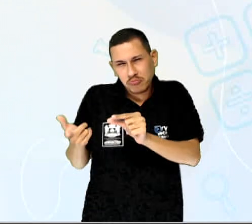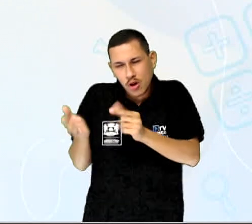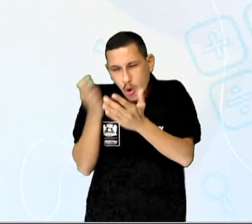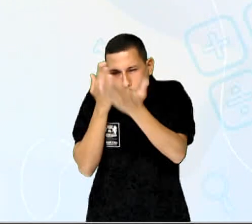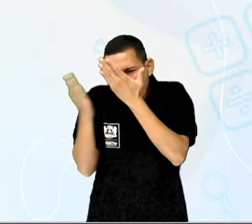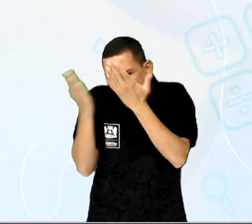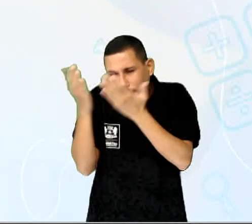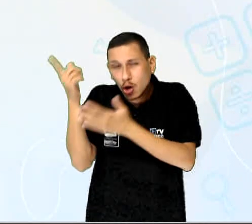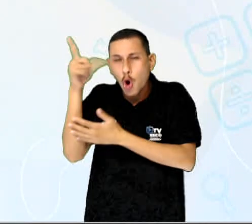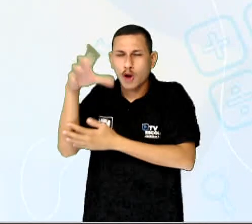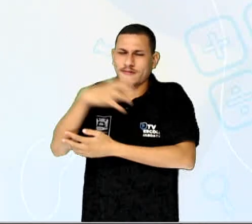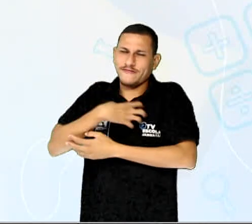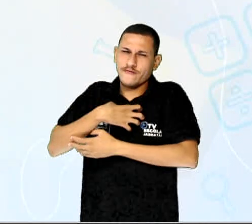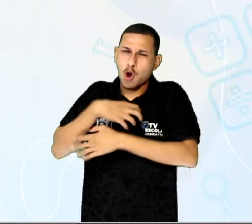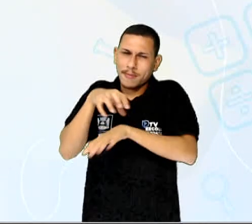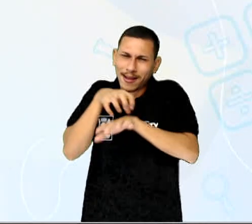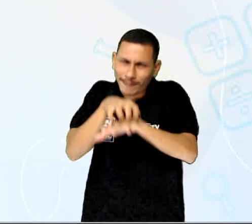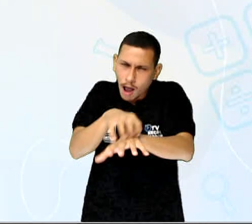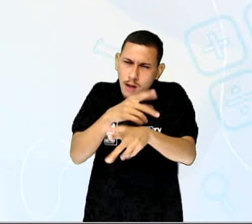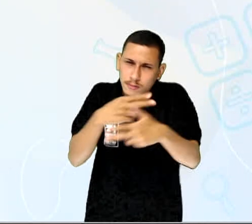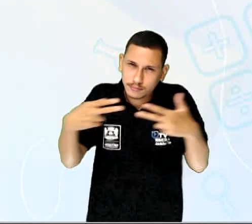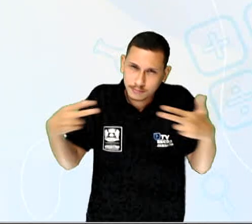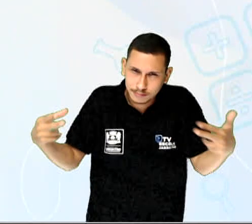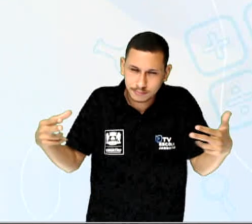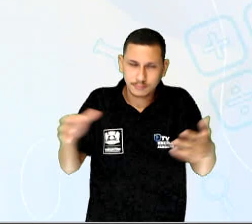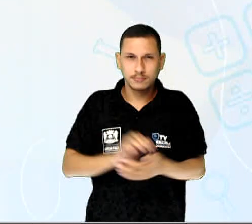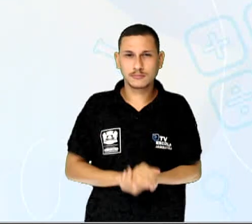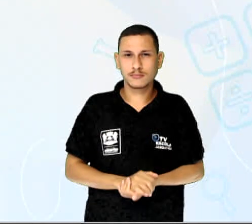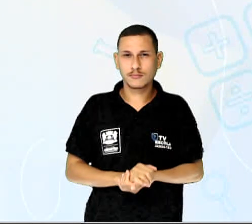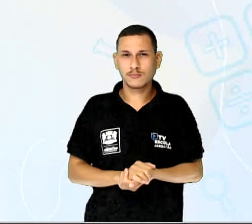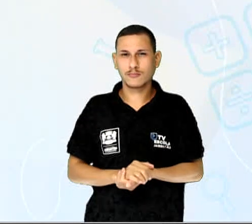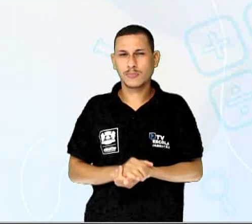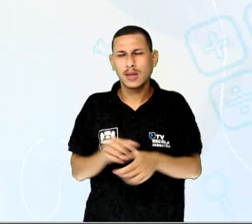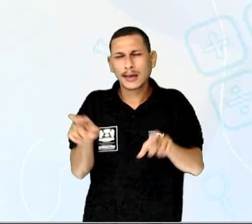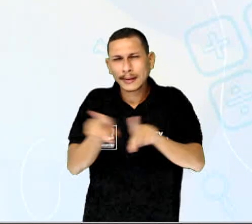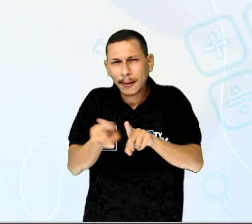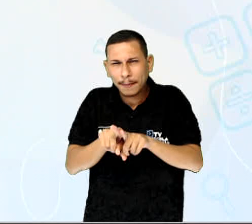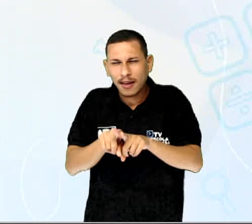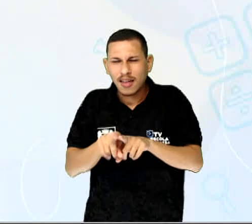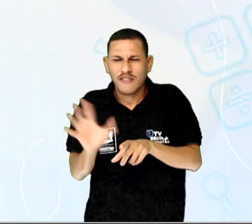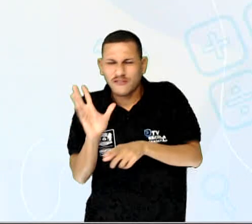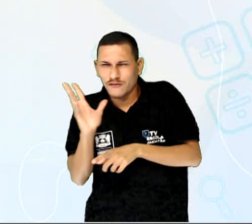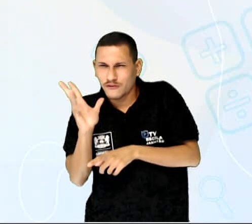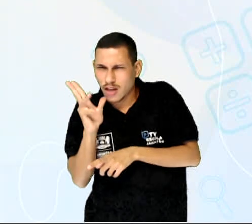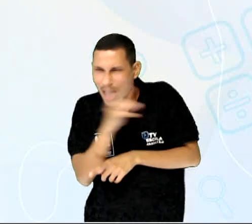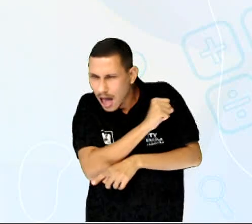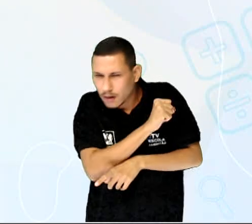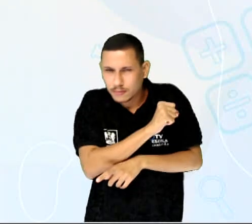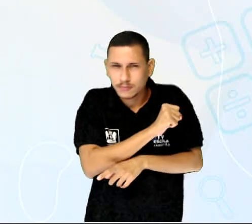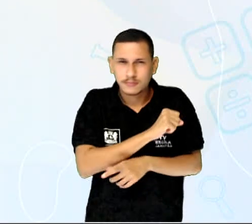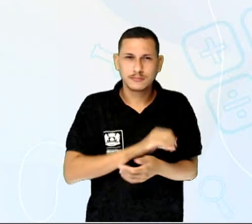a outros meios de transporte e com uma velocidade incrível.